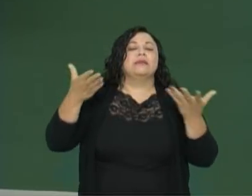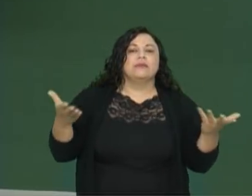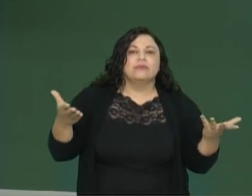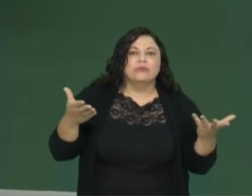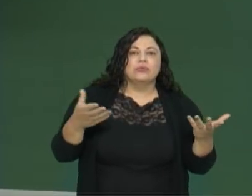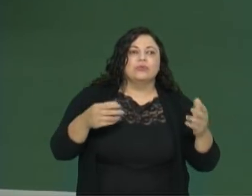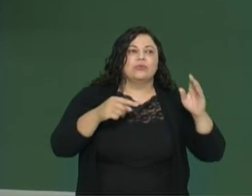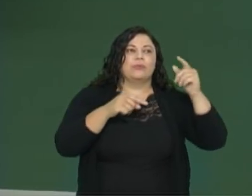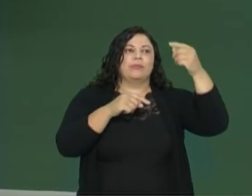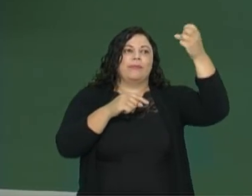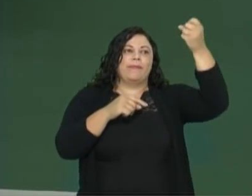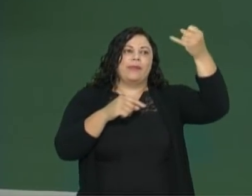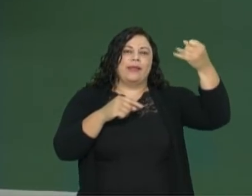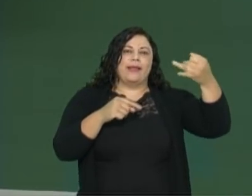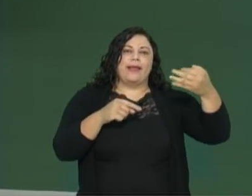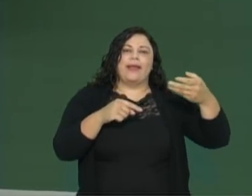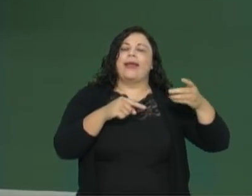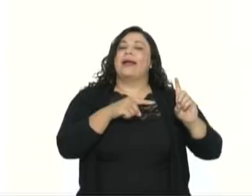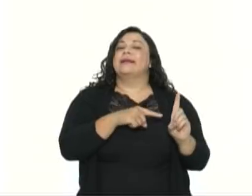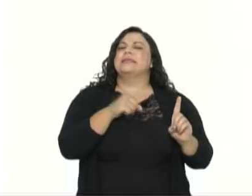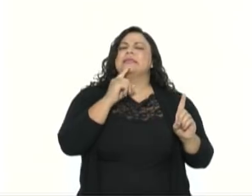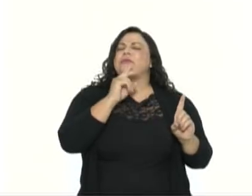anotar, vai resolver e eu já retorno.